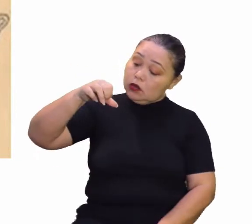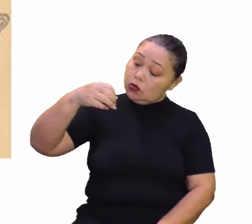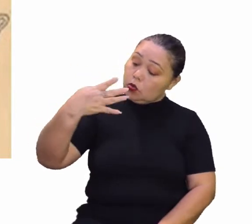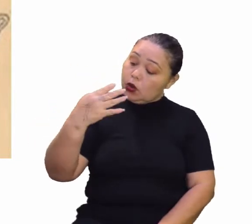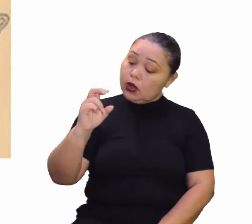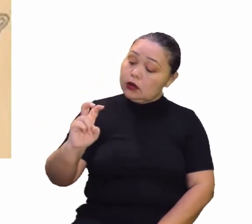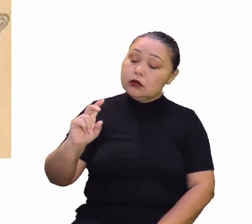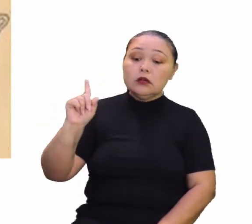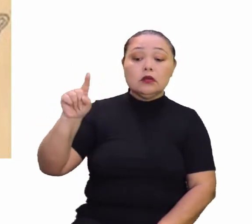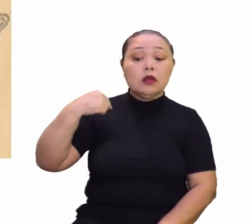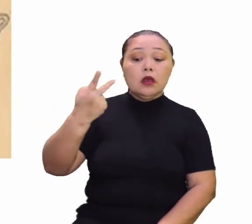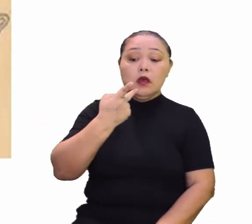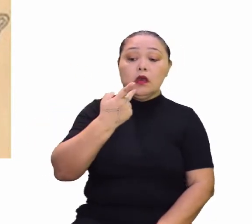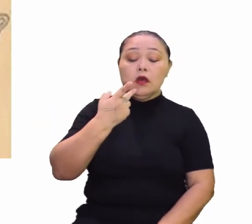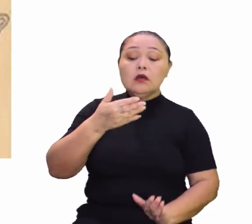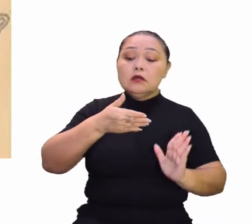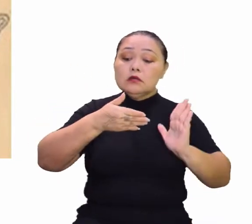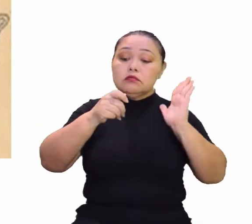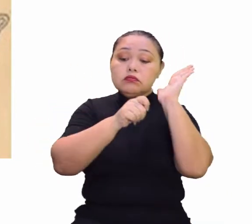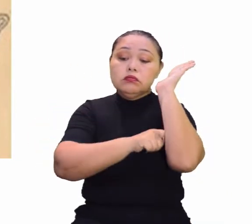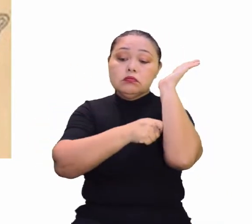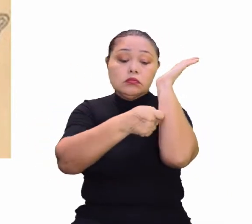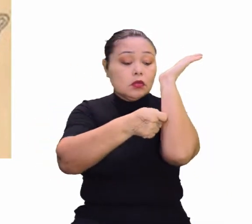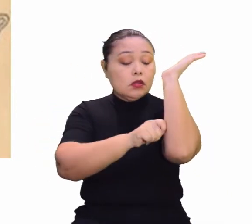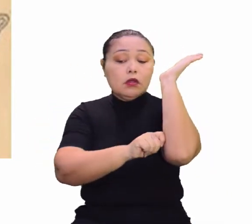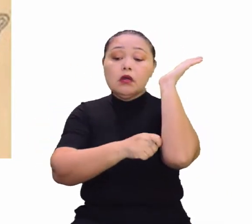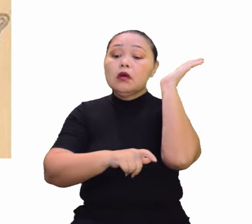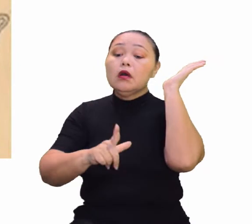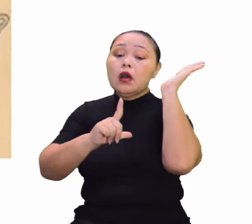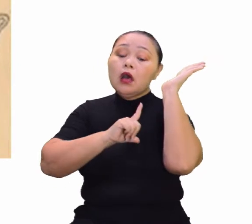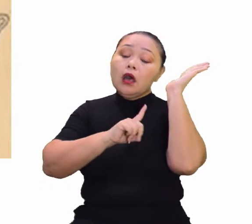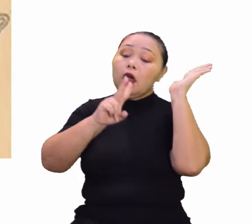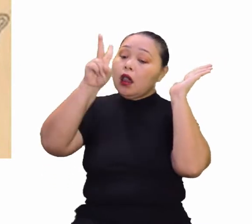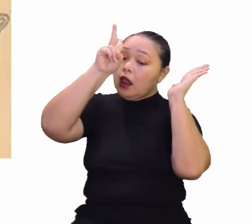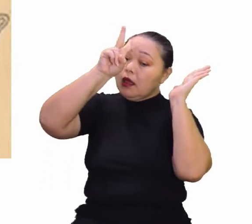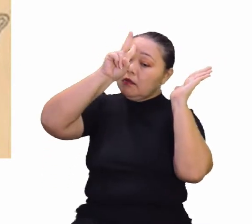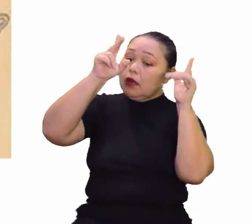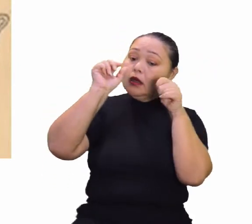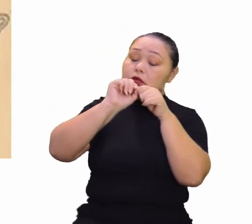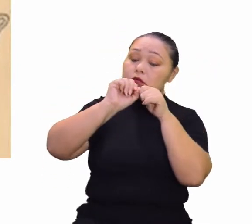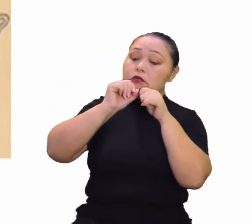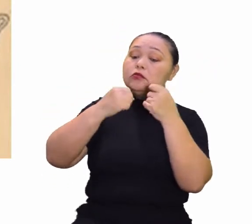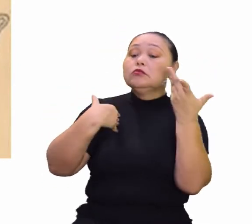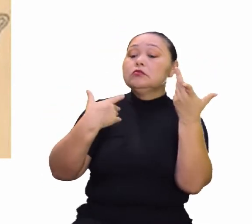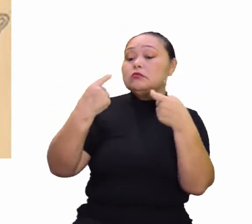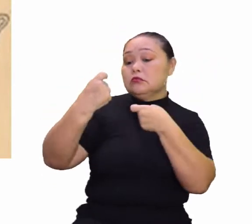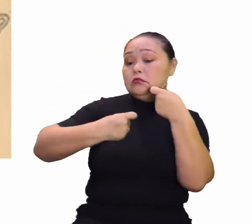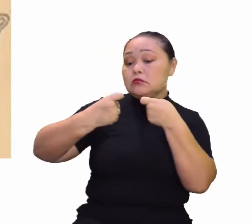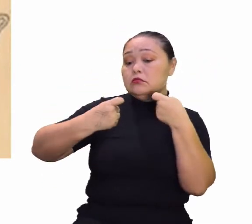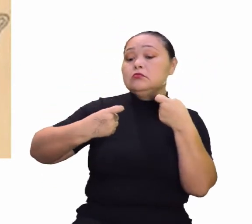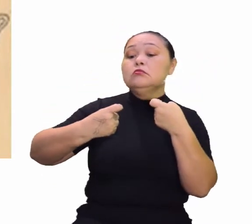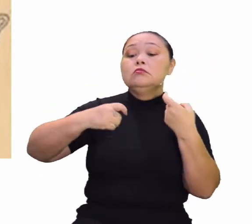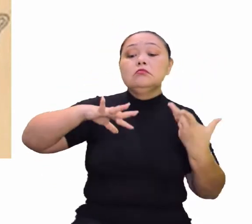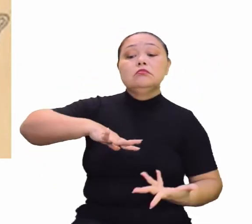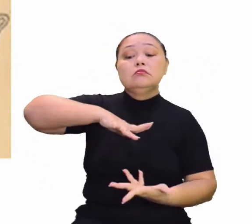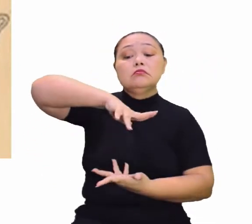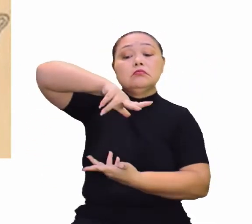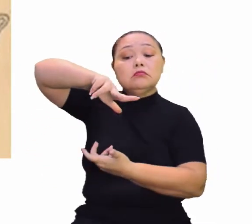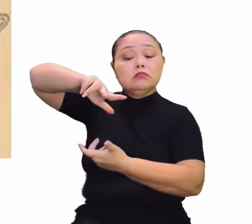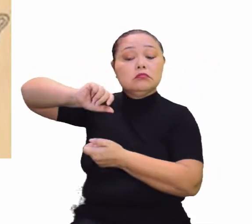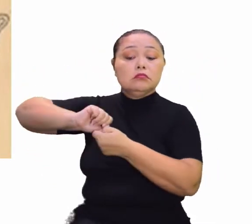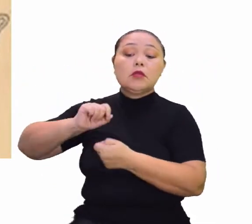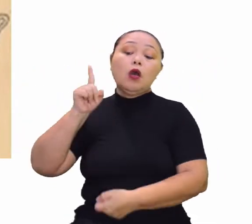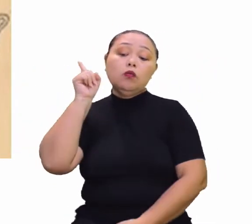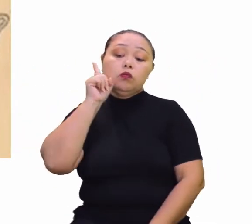e falar do ciclo da borracha é relembrar um pouquinho também da Segunda Guerra Mundial, porque na Segunda Guerra Mundial os Estados